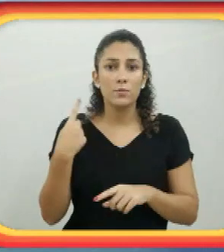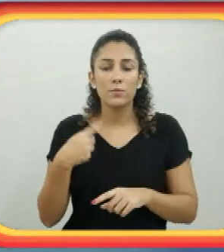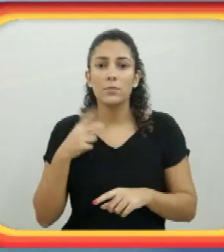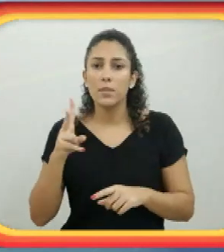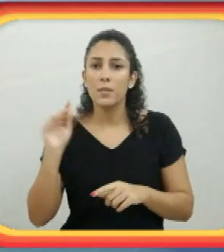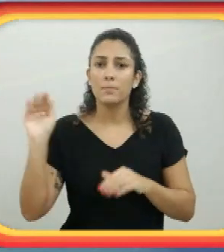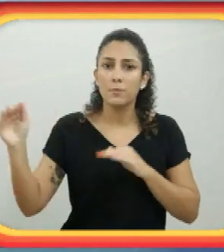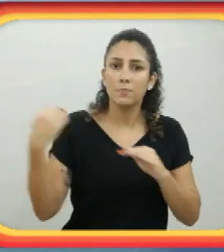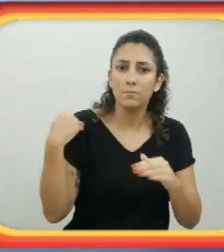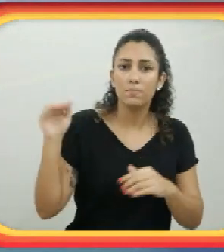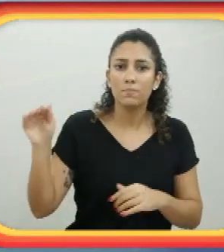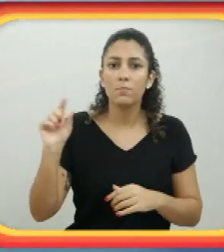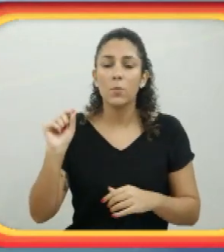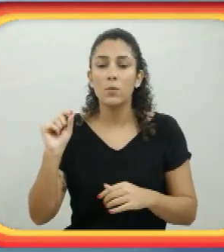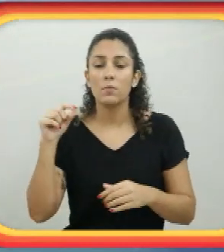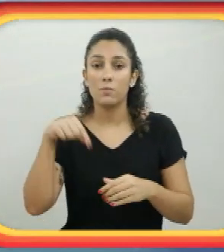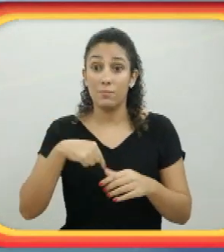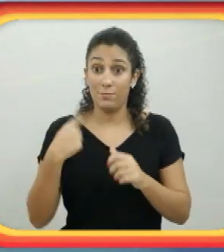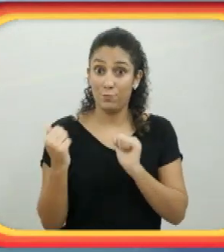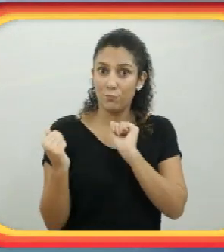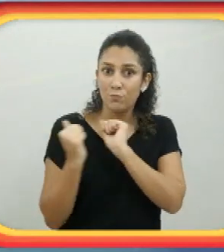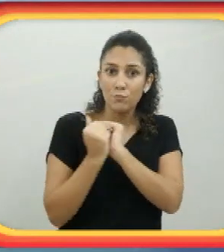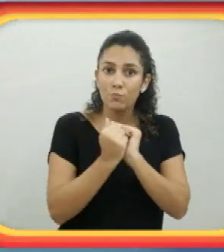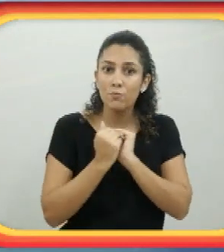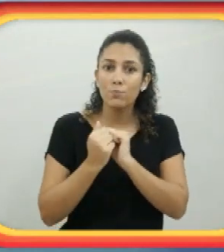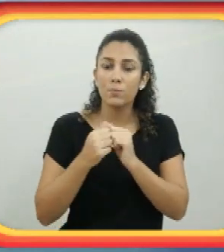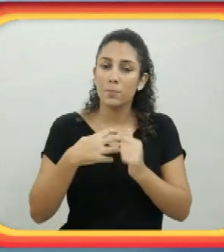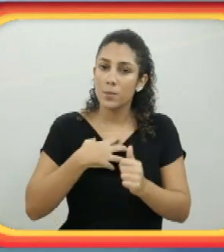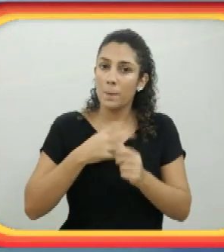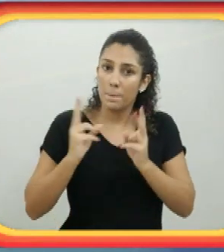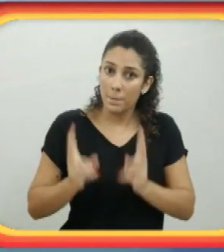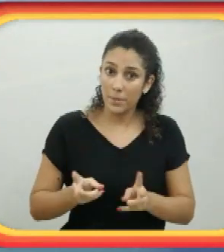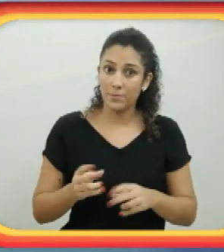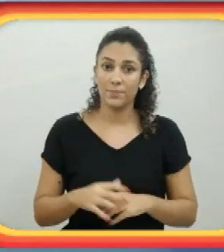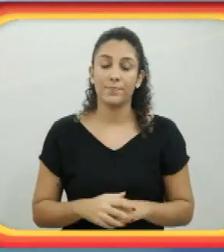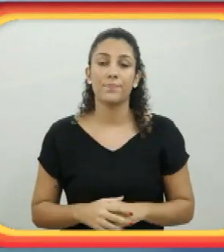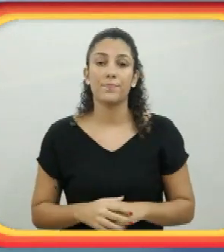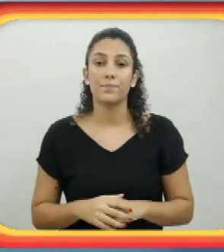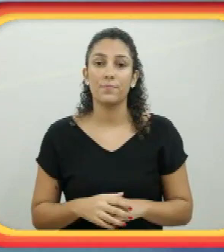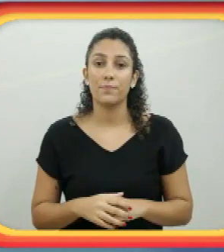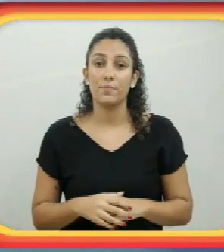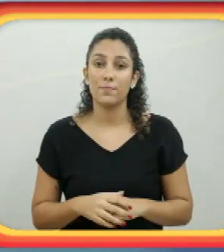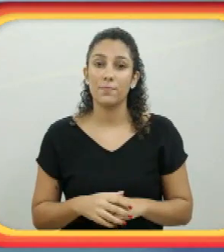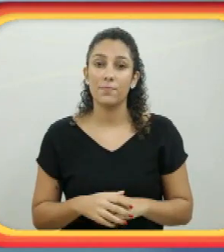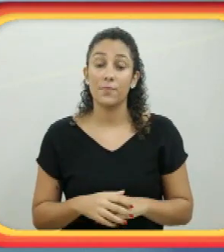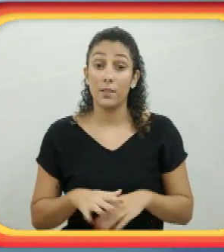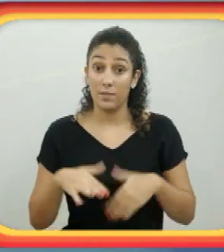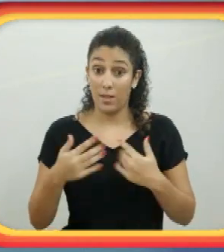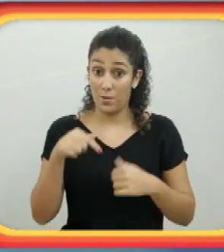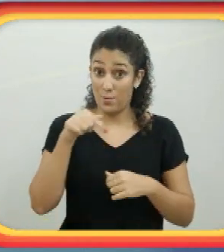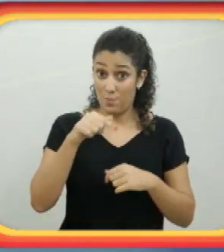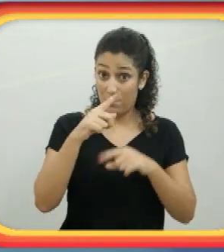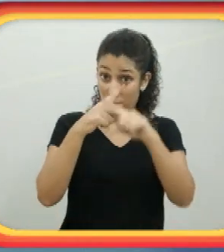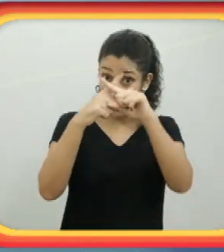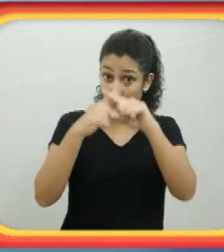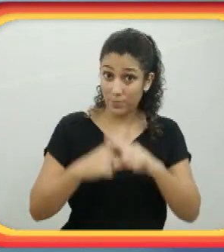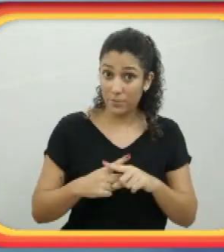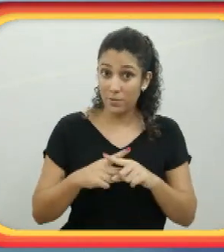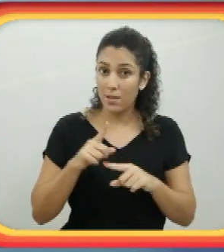prenda. Então a gente tem essa cobrança não só nas competições, a gente tem essa cobrança aqui entre nós